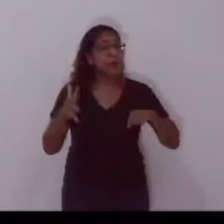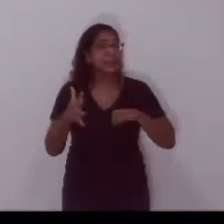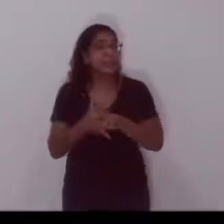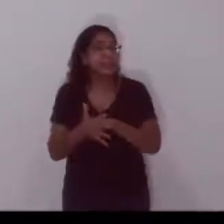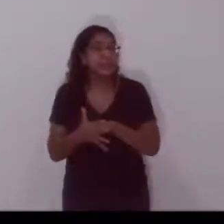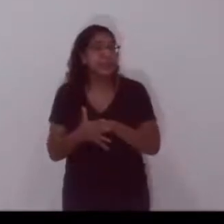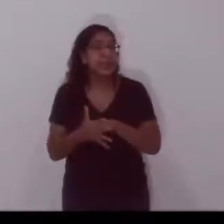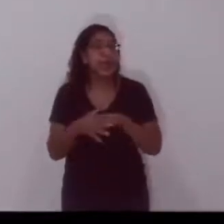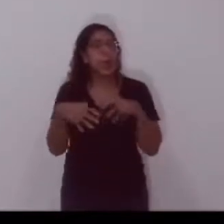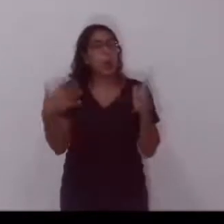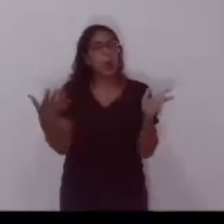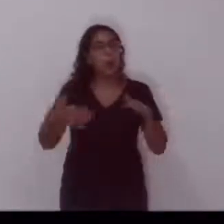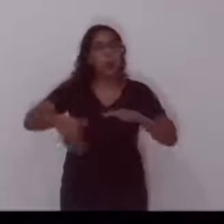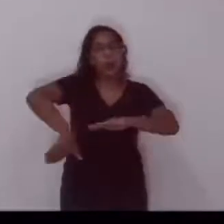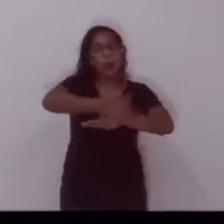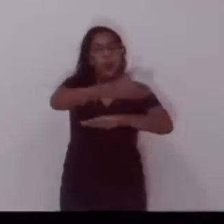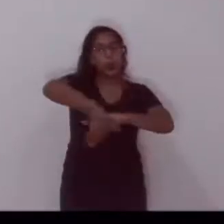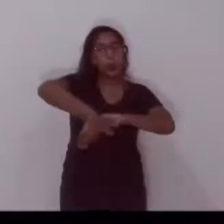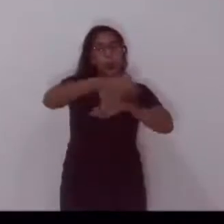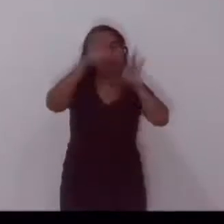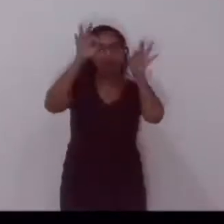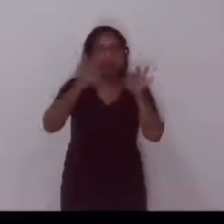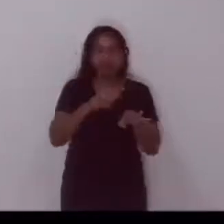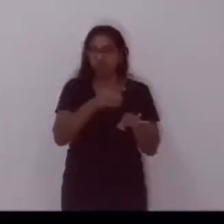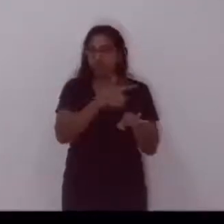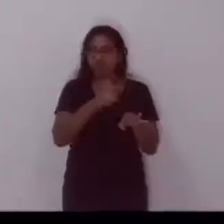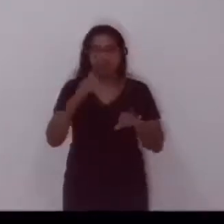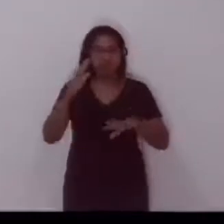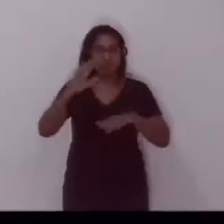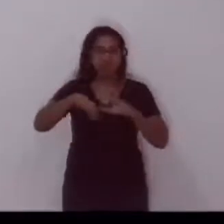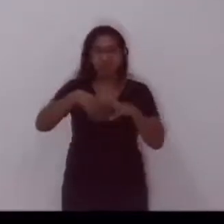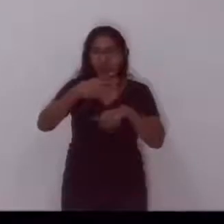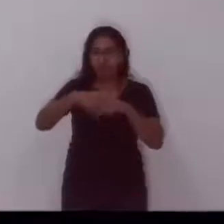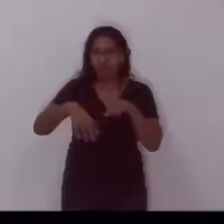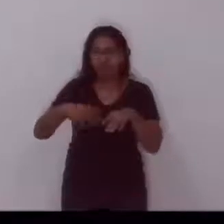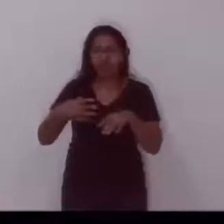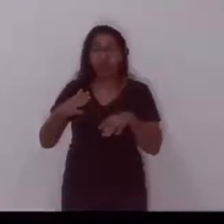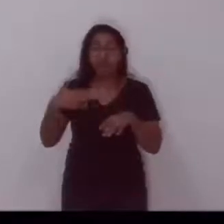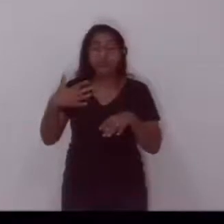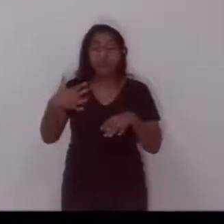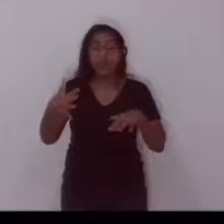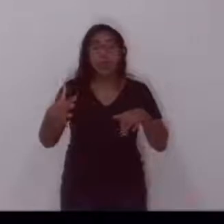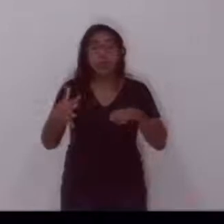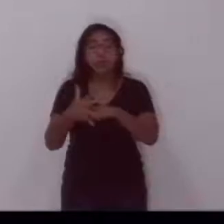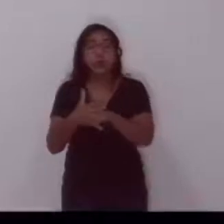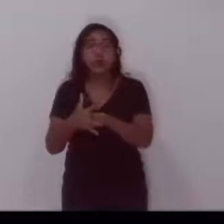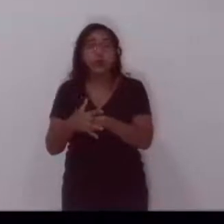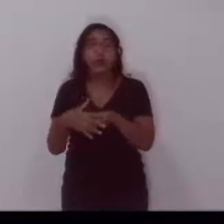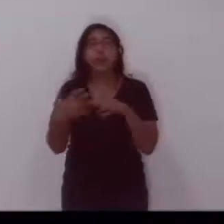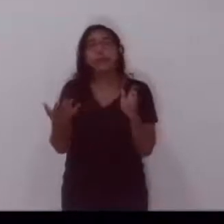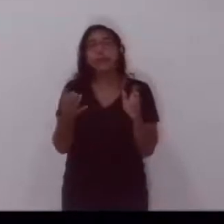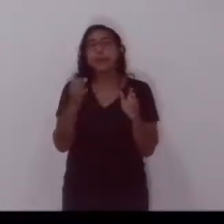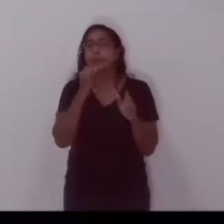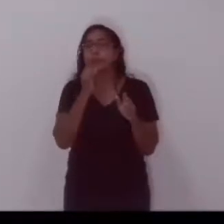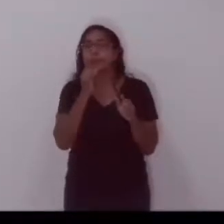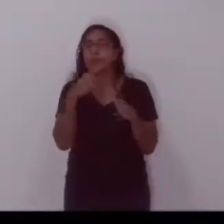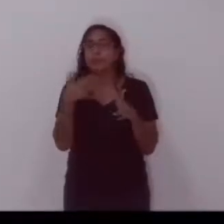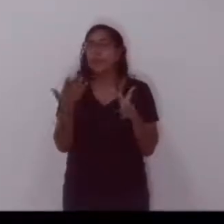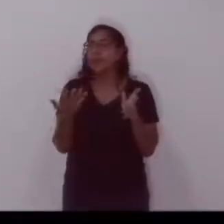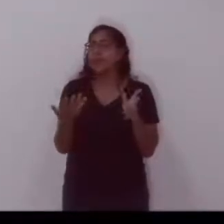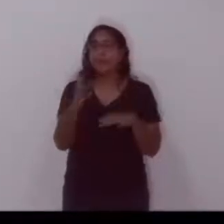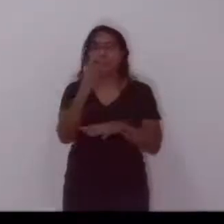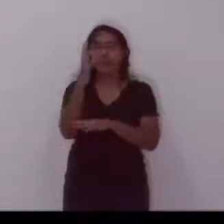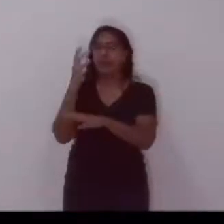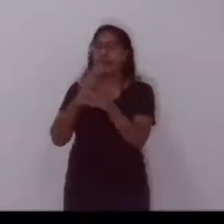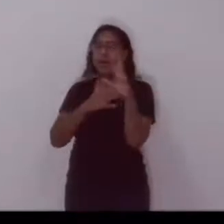pública que não foi bem projetada, capaz de provocar um acidente ambiental, o custo disso é 40